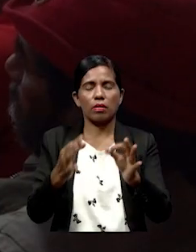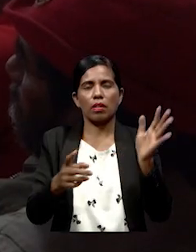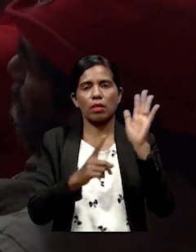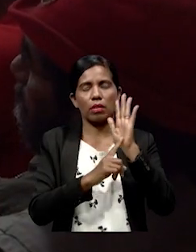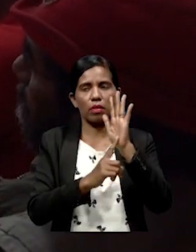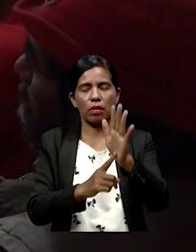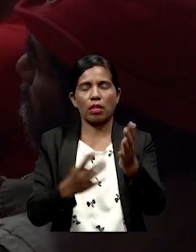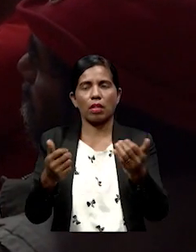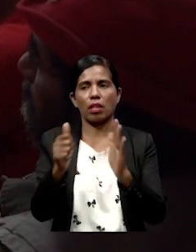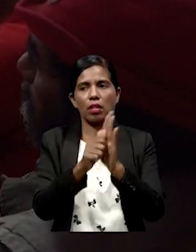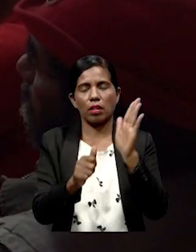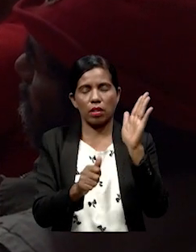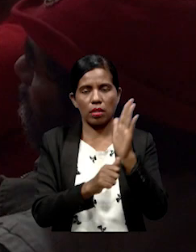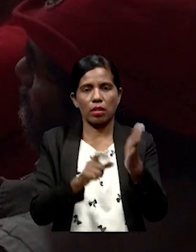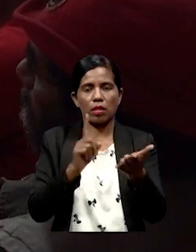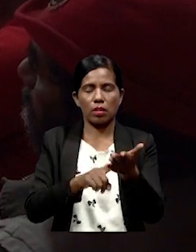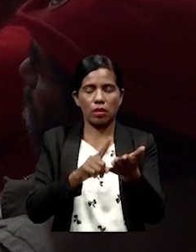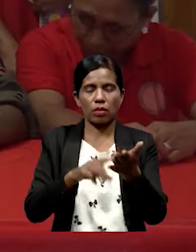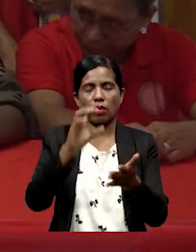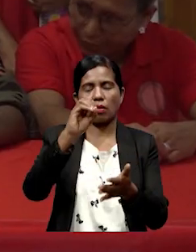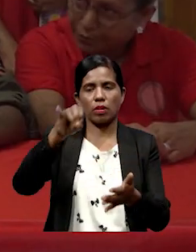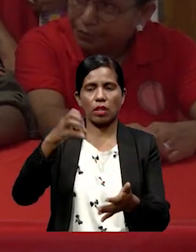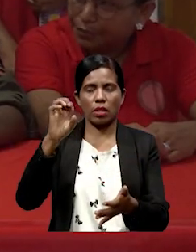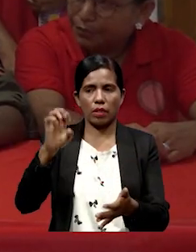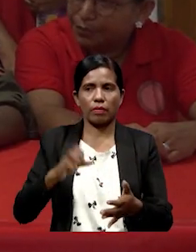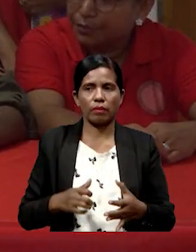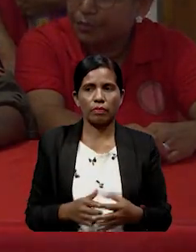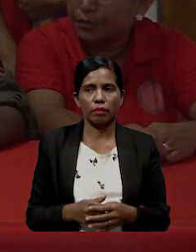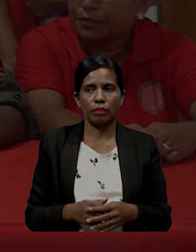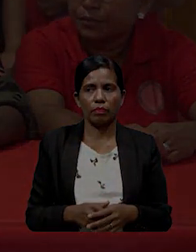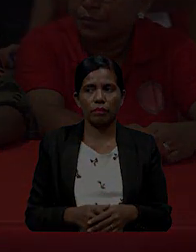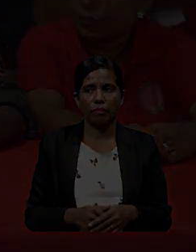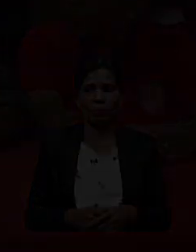hakarak agenda debate no discussão OJE retificativo. Clementino Maia, GMN.